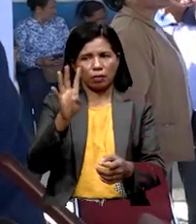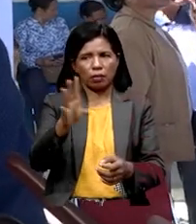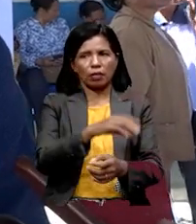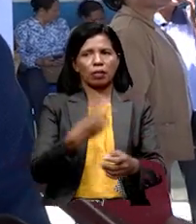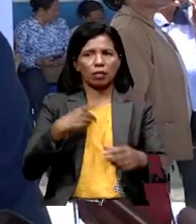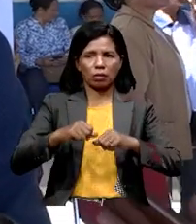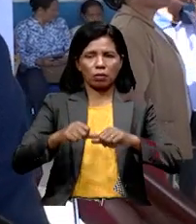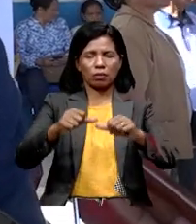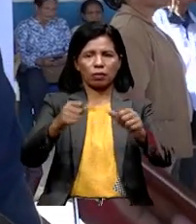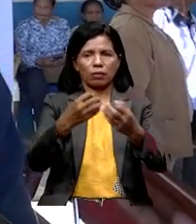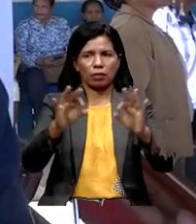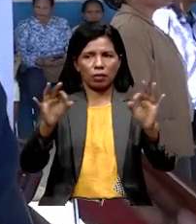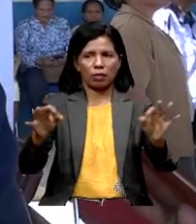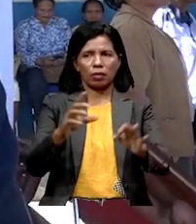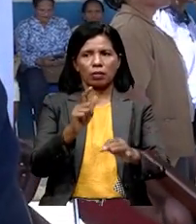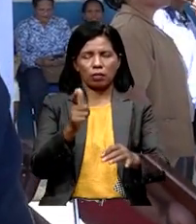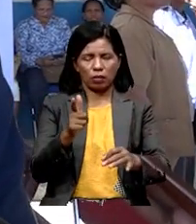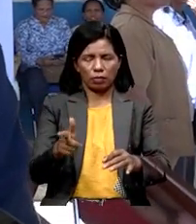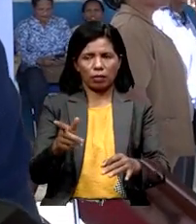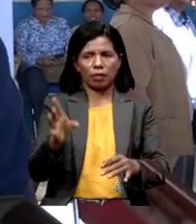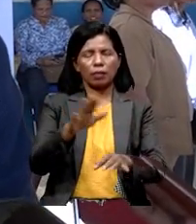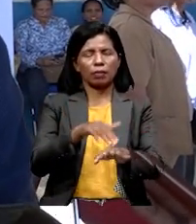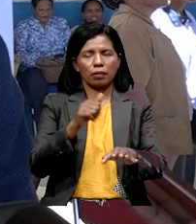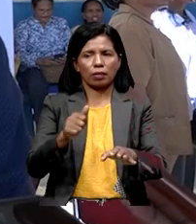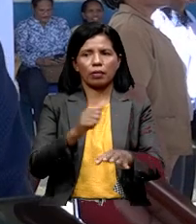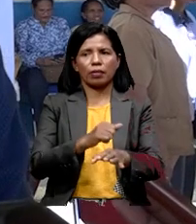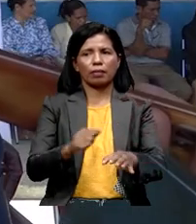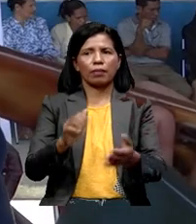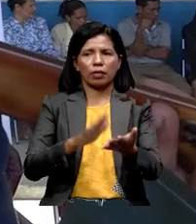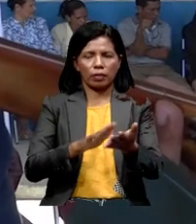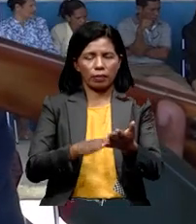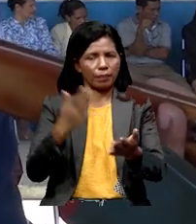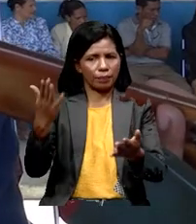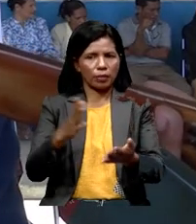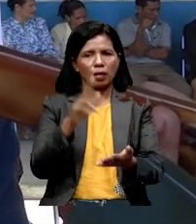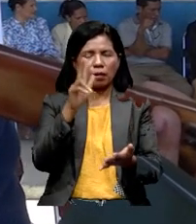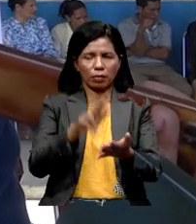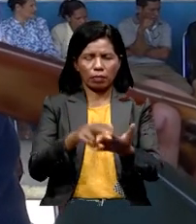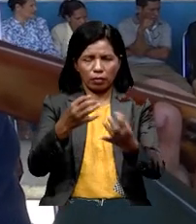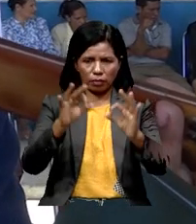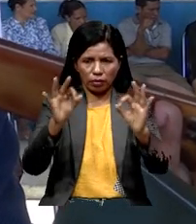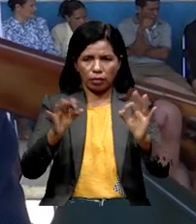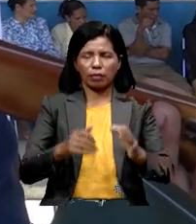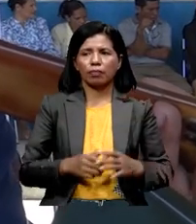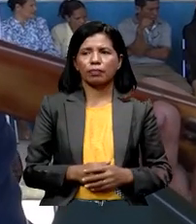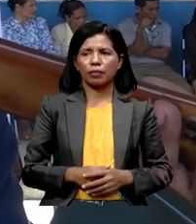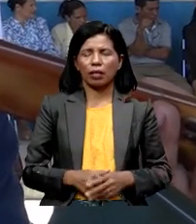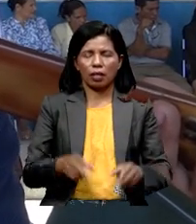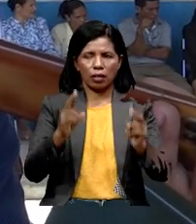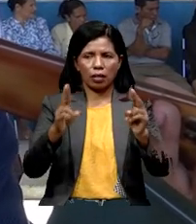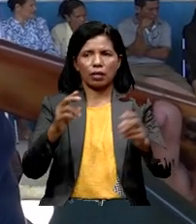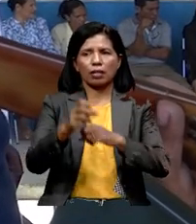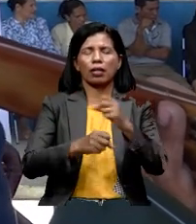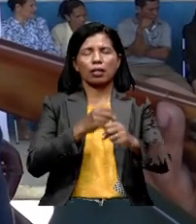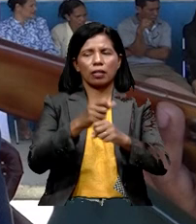com a outra na ida recrutamento ca bolsa candidato para ensino básico né só né aprovação se lá lá se ha tinha